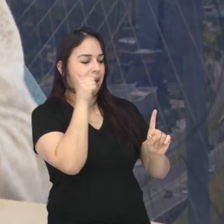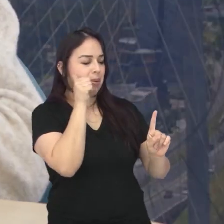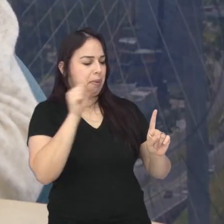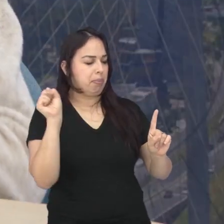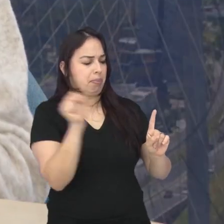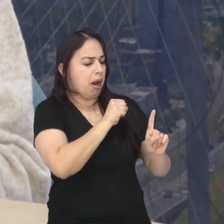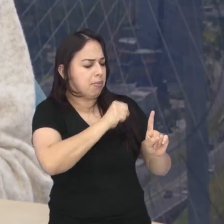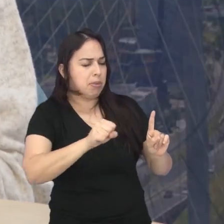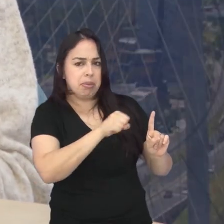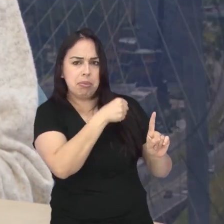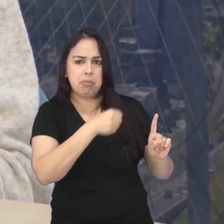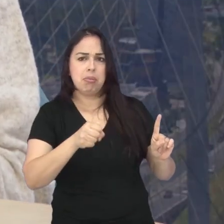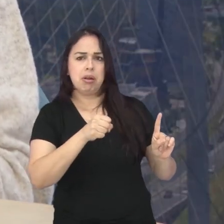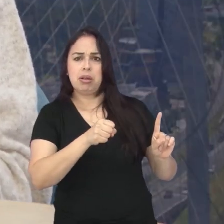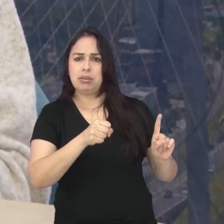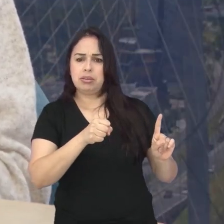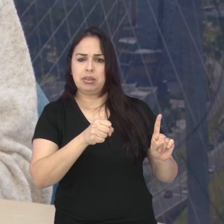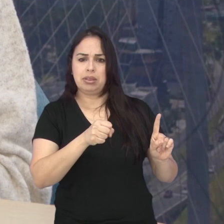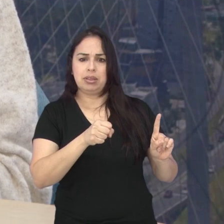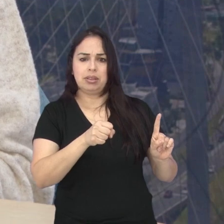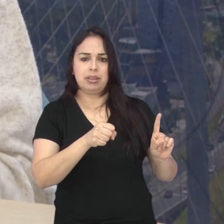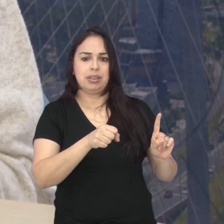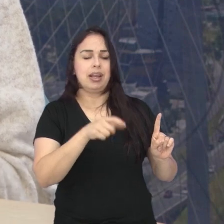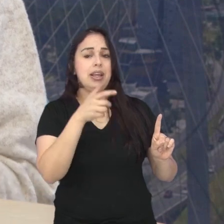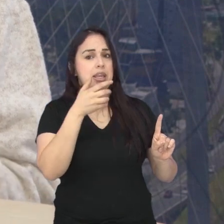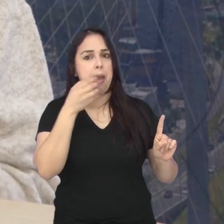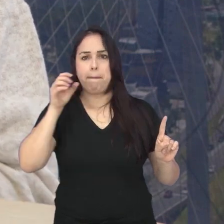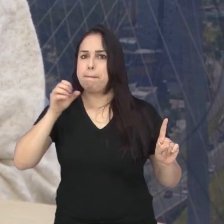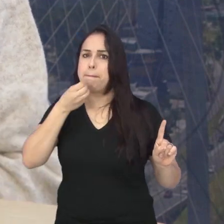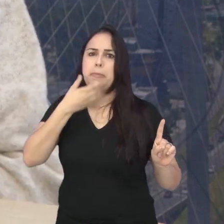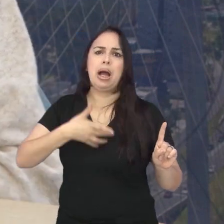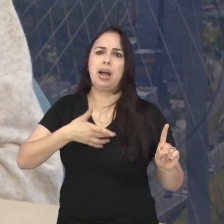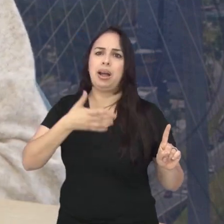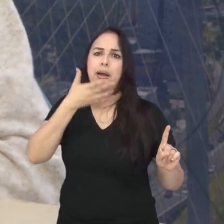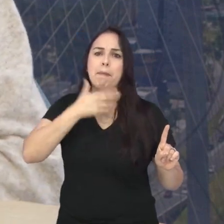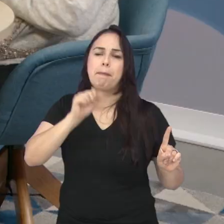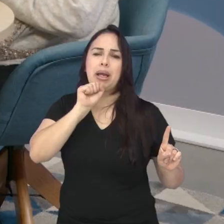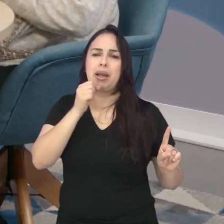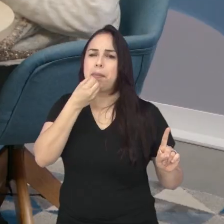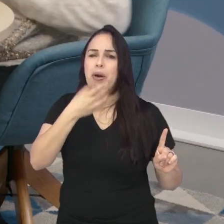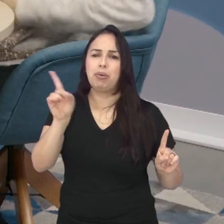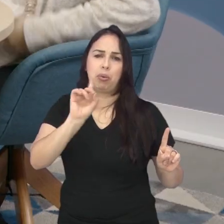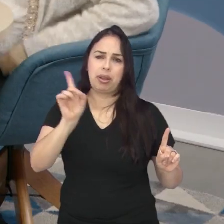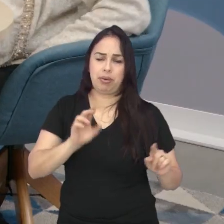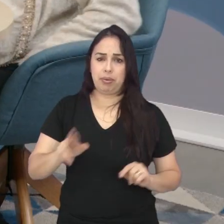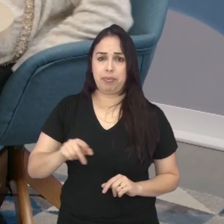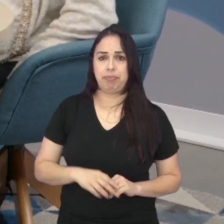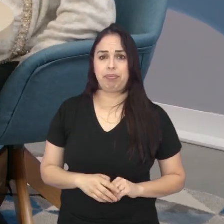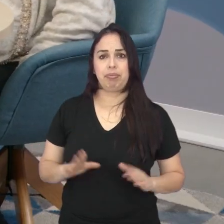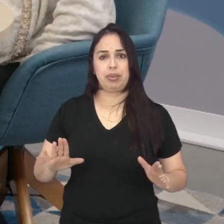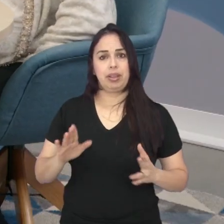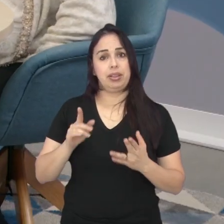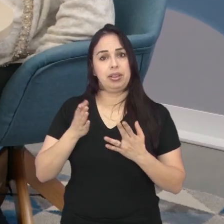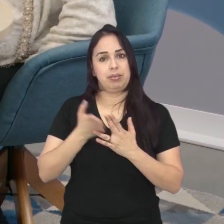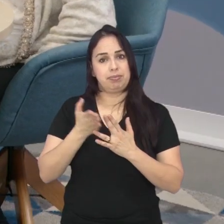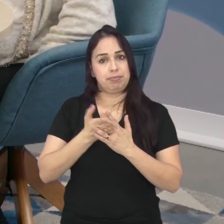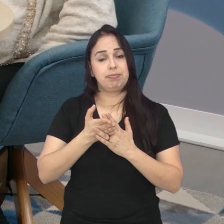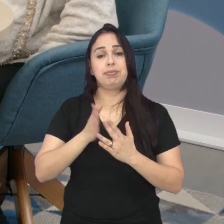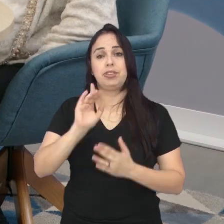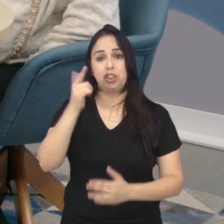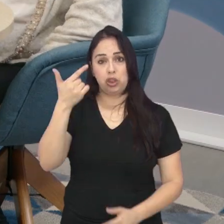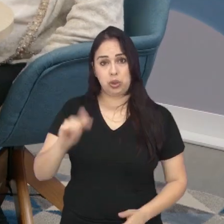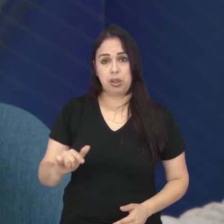mulher, em qualquer dos tipos de violência, ele deixa de ser bom pai também. Sem dúvida. Bom, a gente vai fazer mais